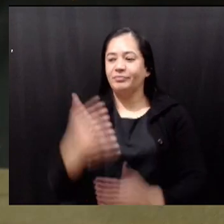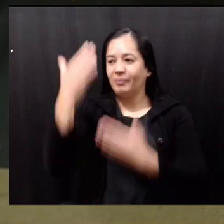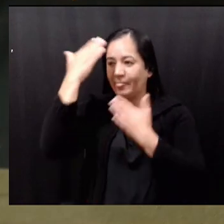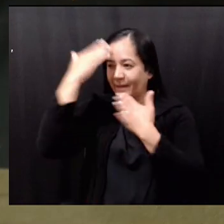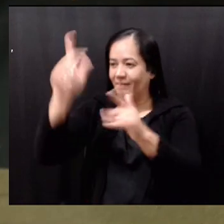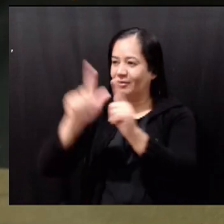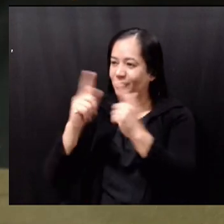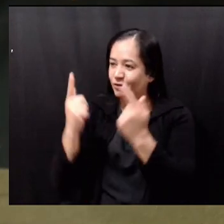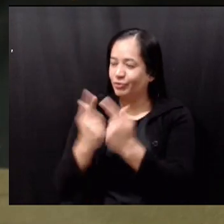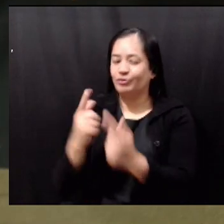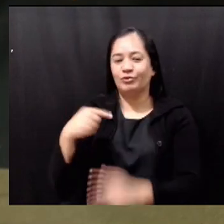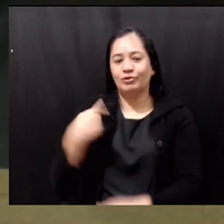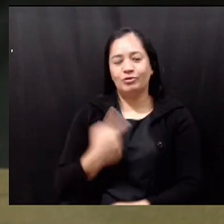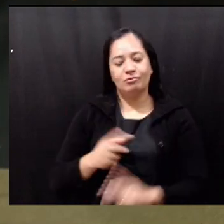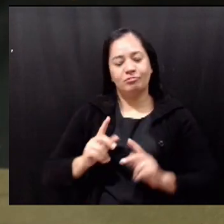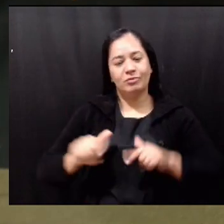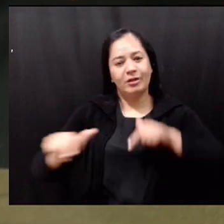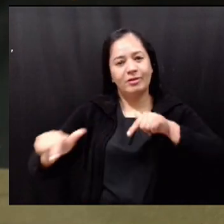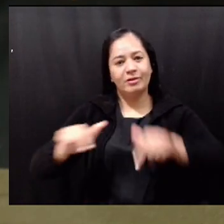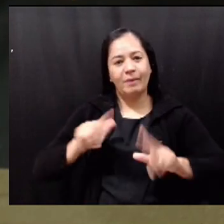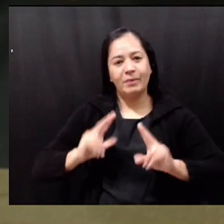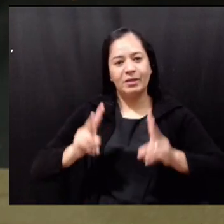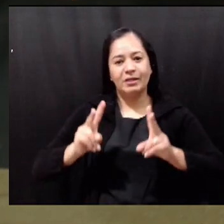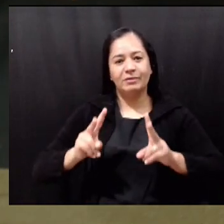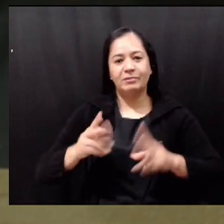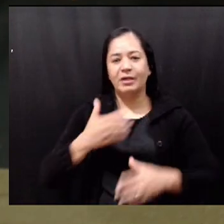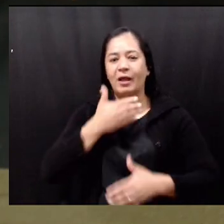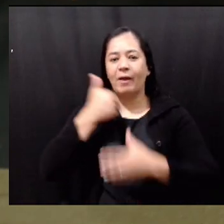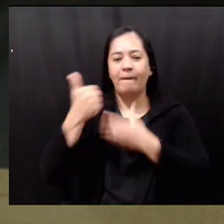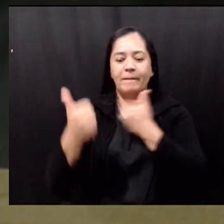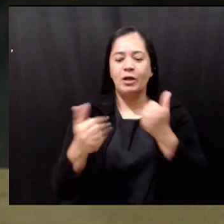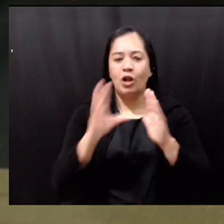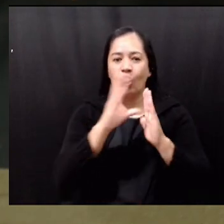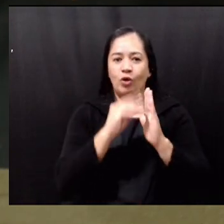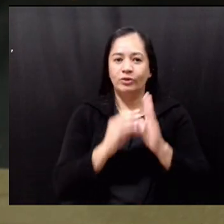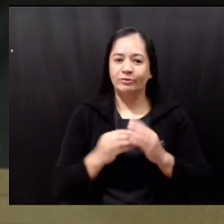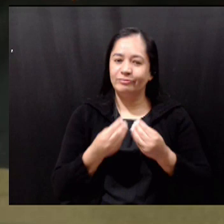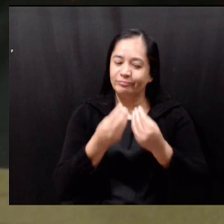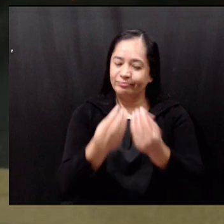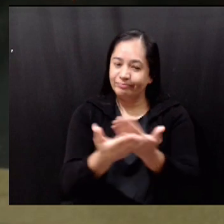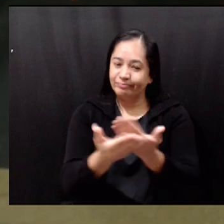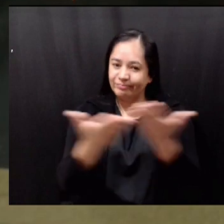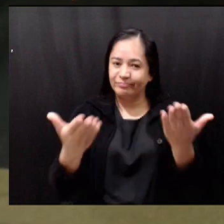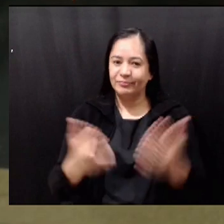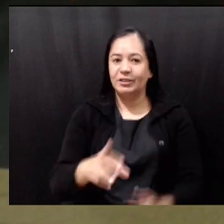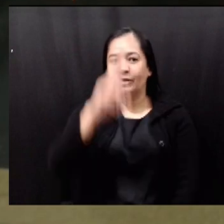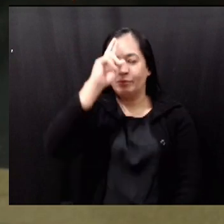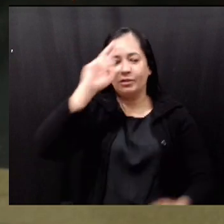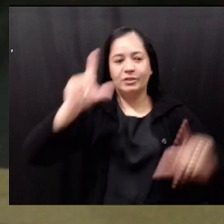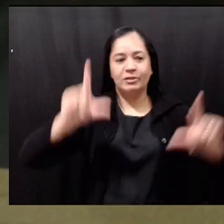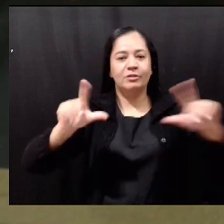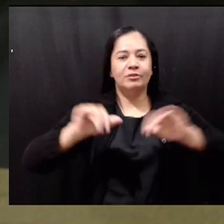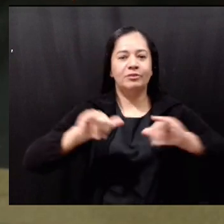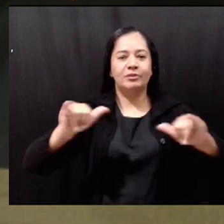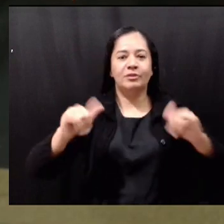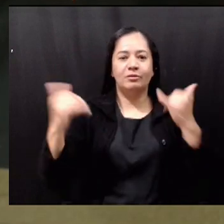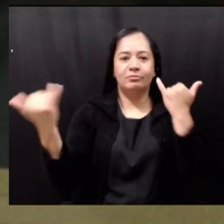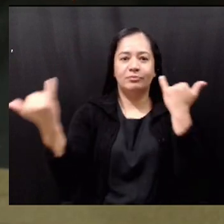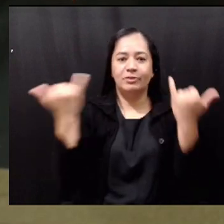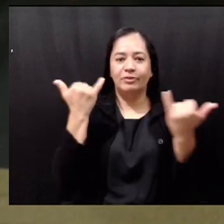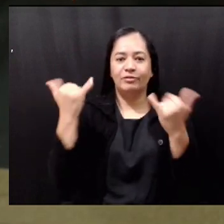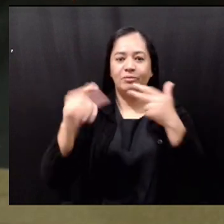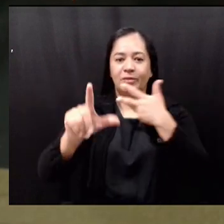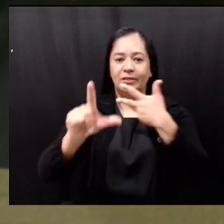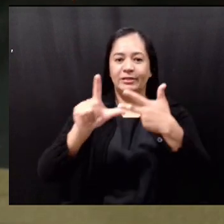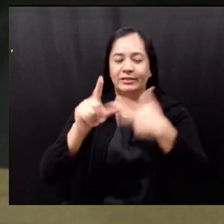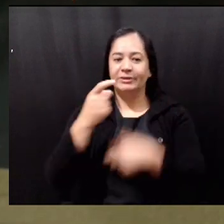né, para levar para você o melhor conteúdo, tá certo? Ao meio-dia nós temos Câmara Notícia com informações do Legislativo Campineiro e também de